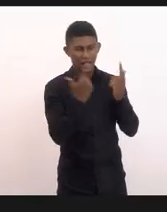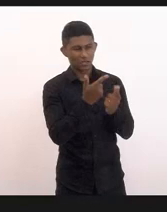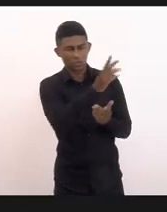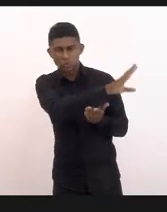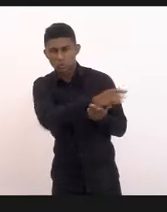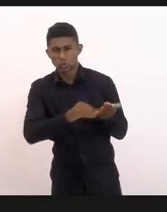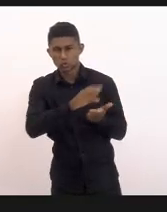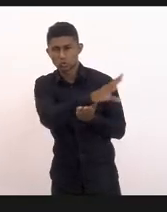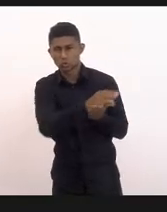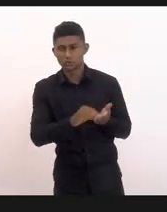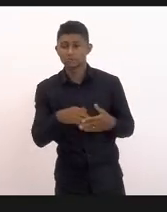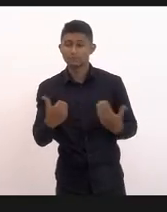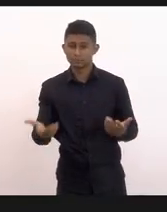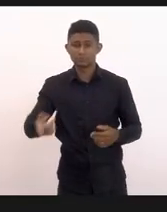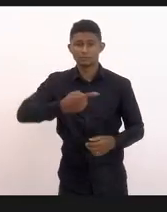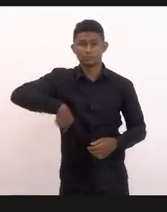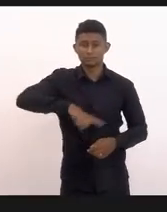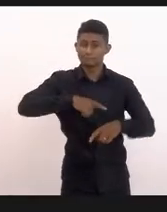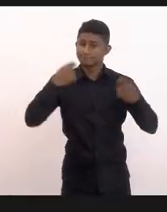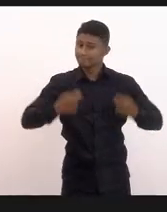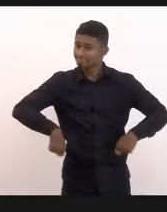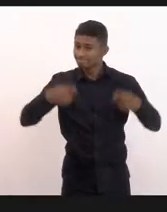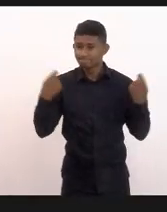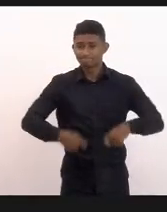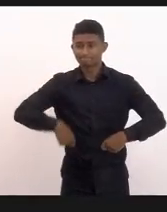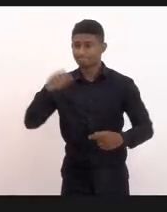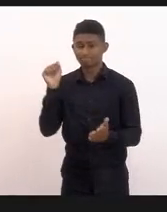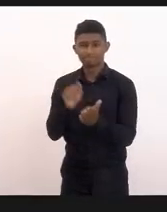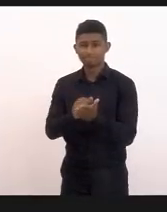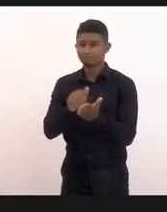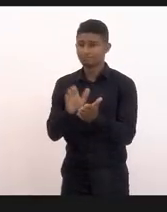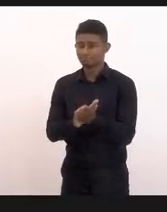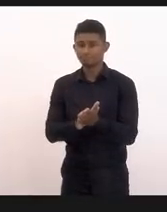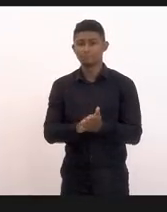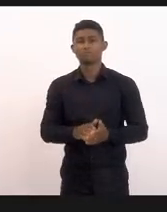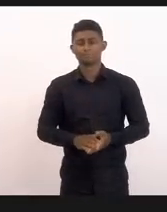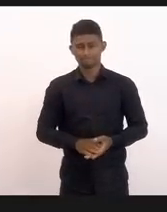gente precisa denunciar o que está acontecendo.